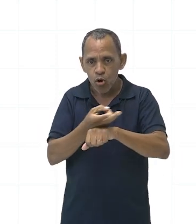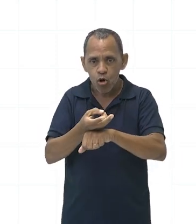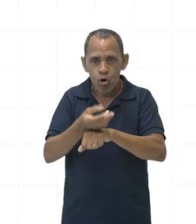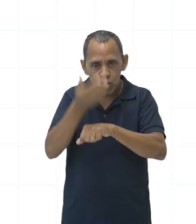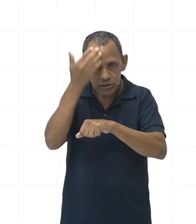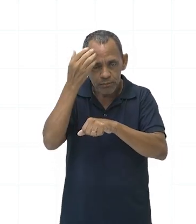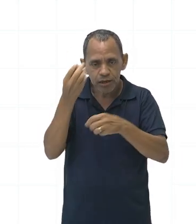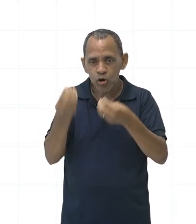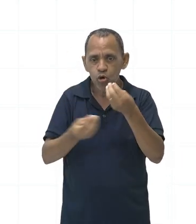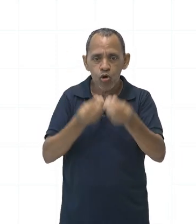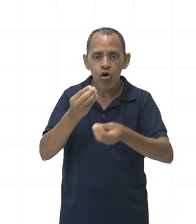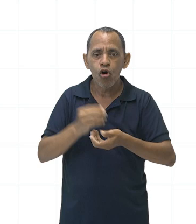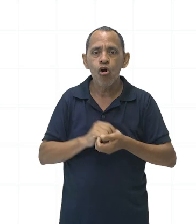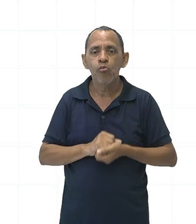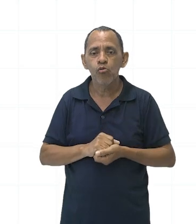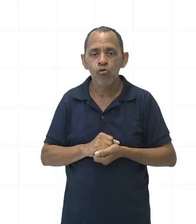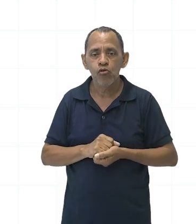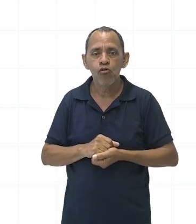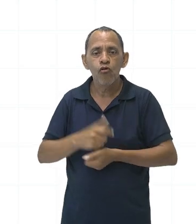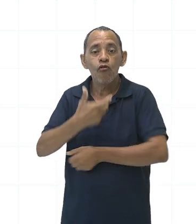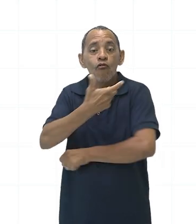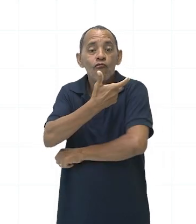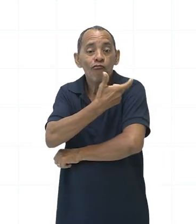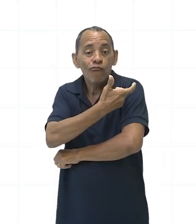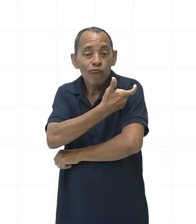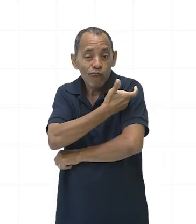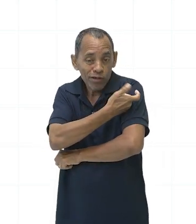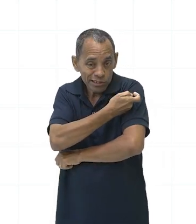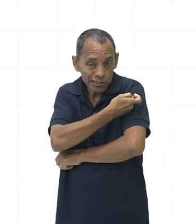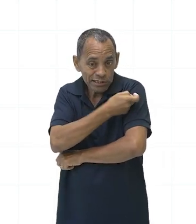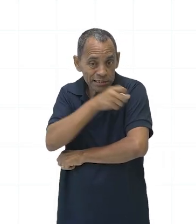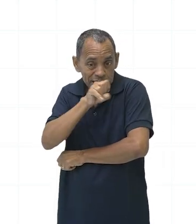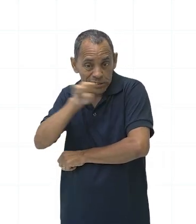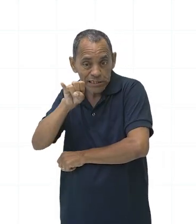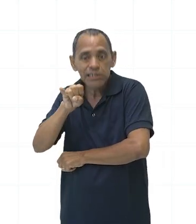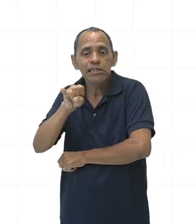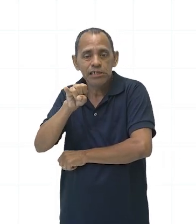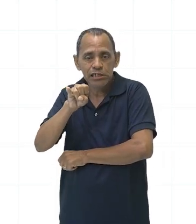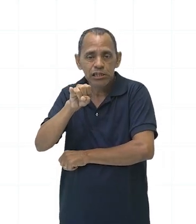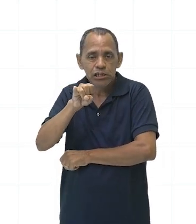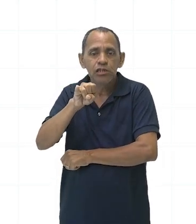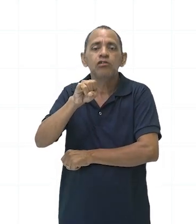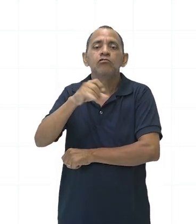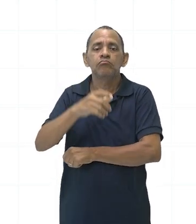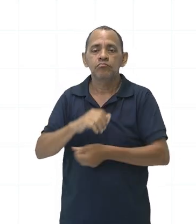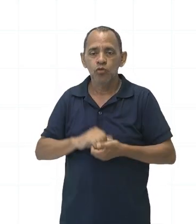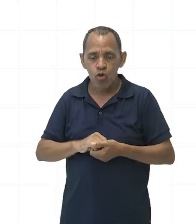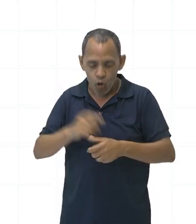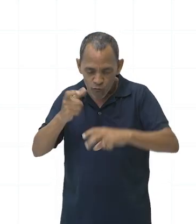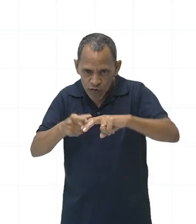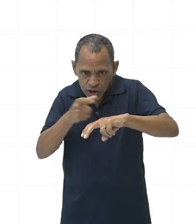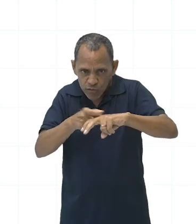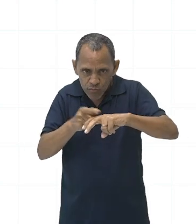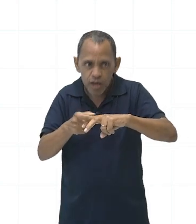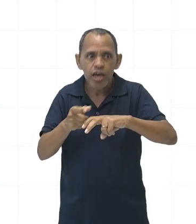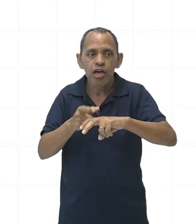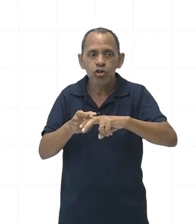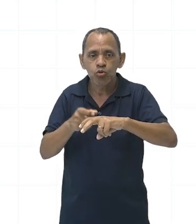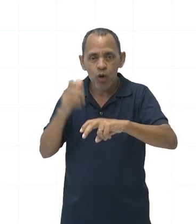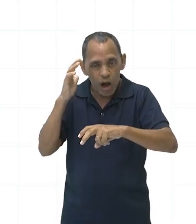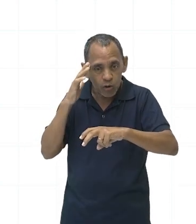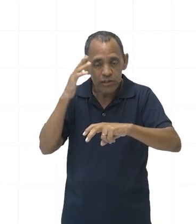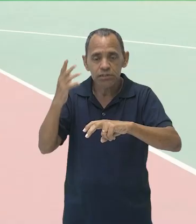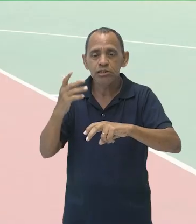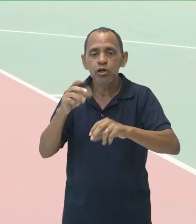reforço da vacina antitetânica se o ferimento foi provocado por um objeto enferrujado ou sujo de